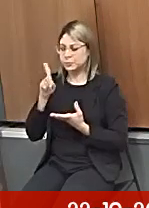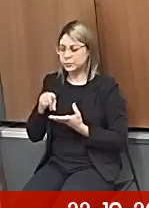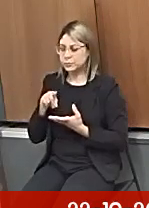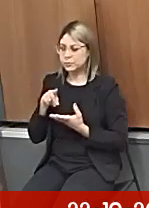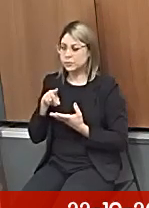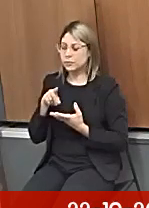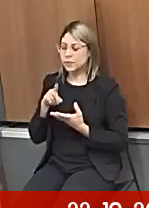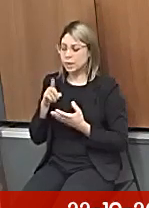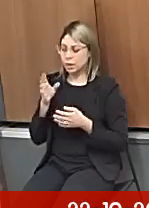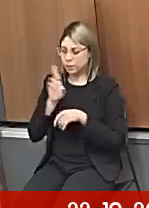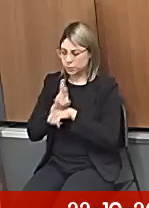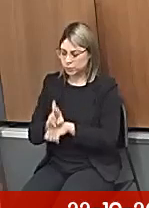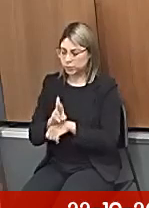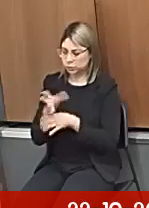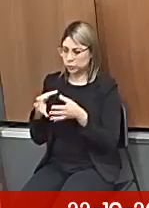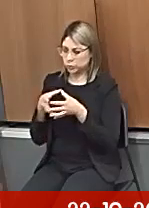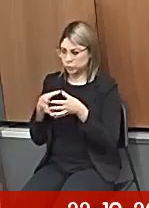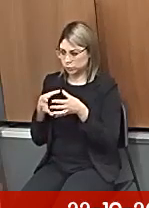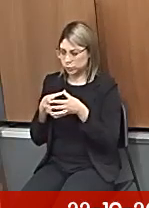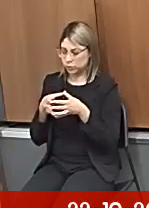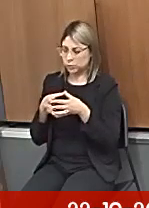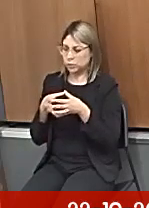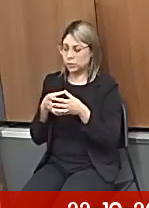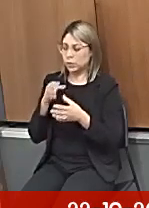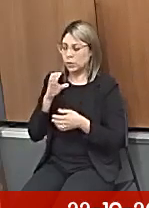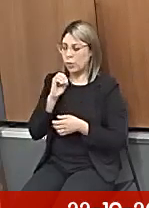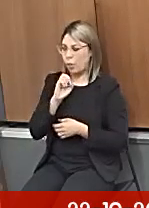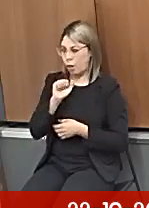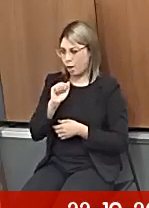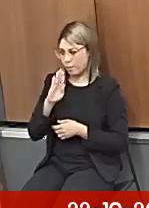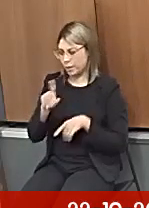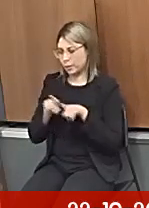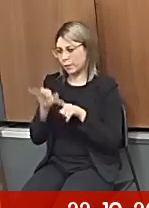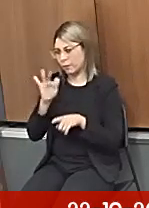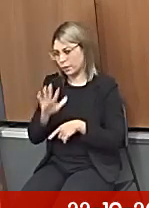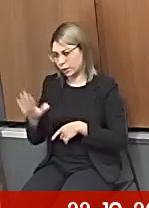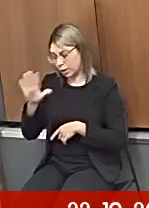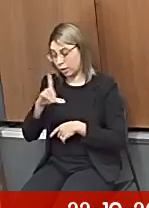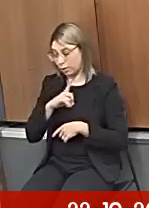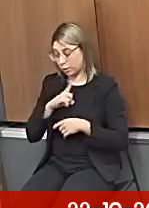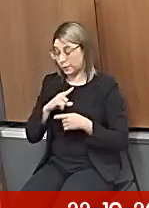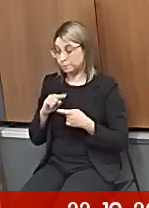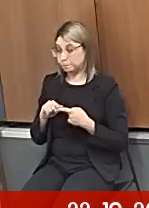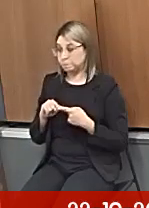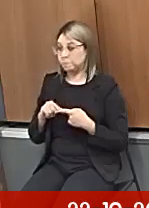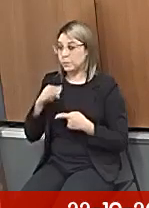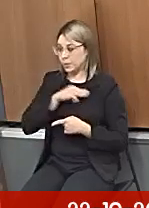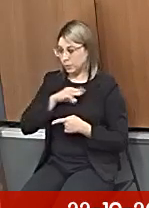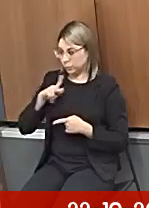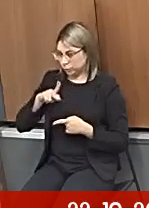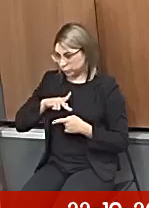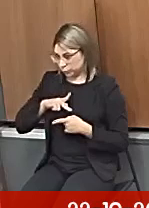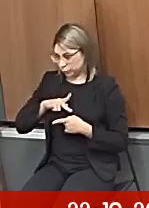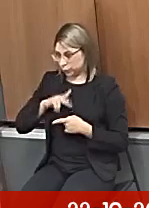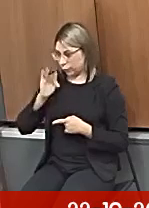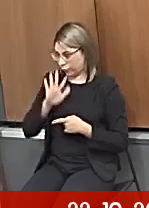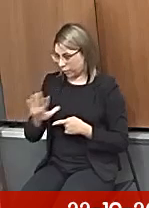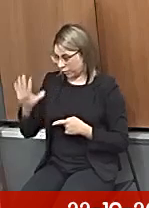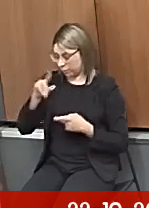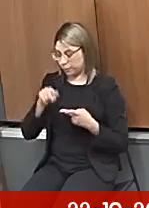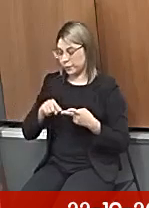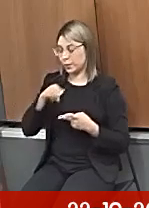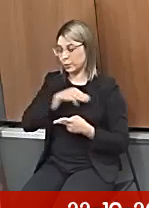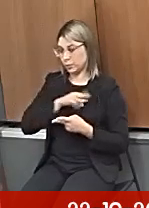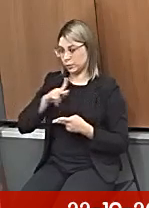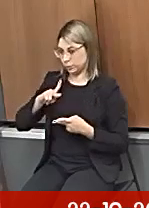a Comissão Estadual da OAB como a Comissão Federal, que ele faz parte. Nós tivemos o Ministério Público Federal, o